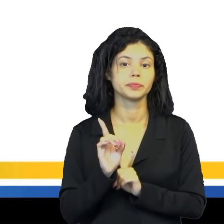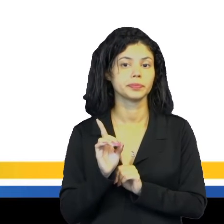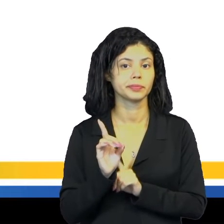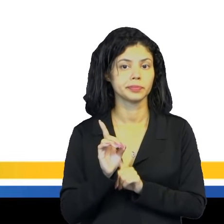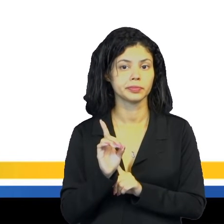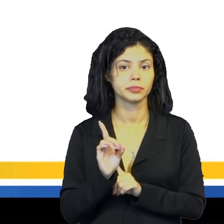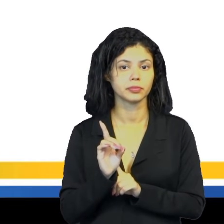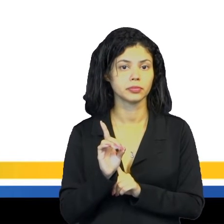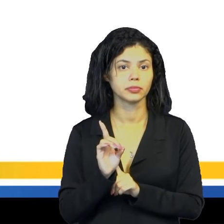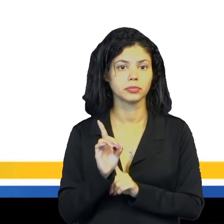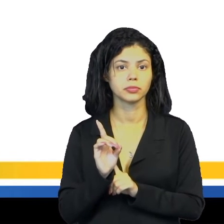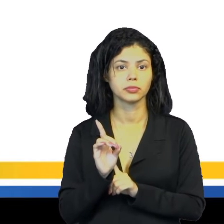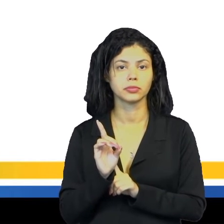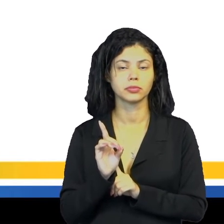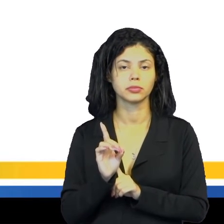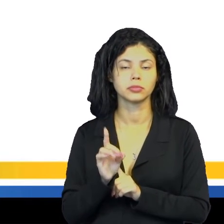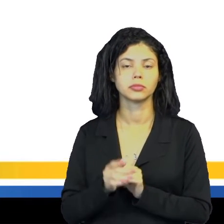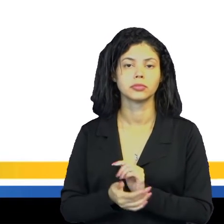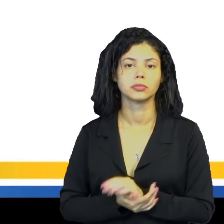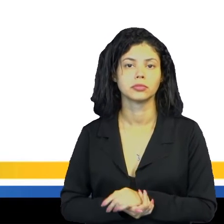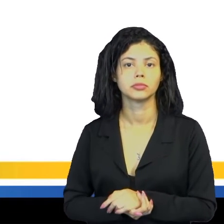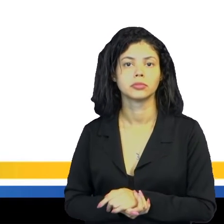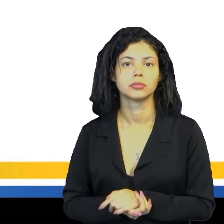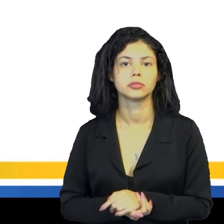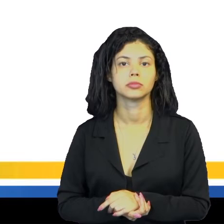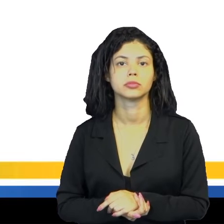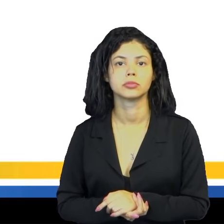letra D, D'Alembert e Voltaire.